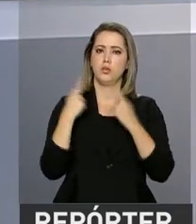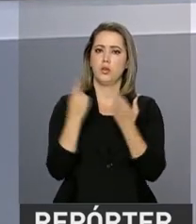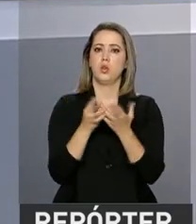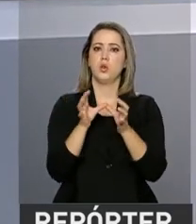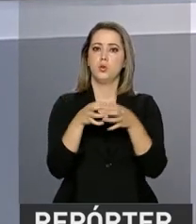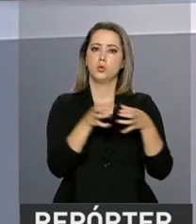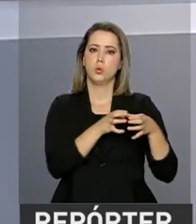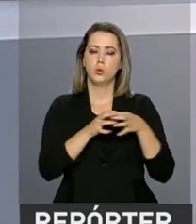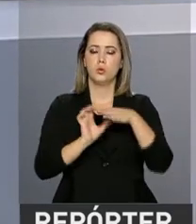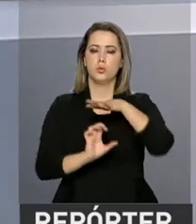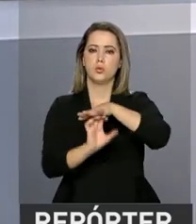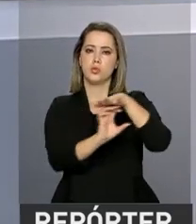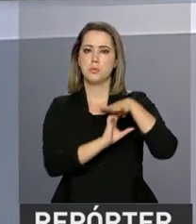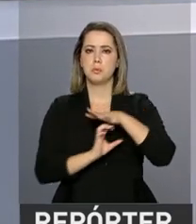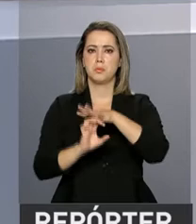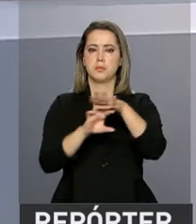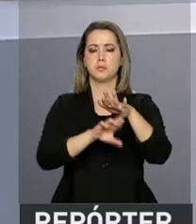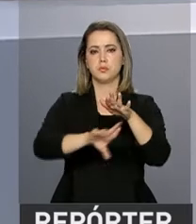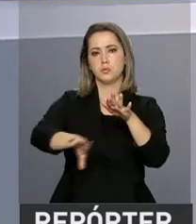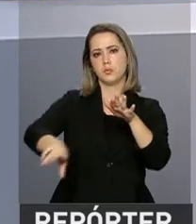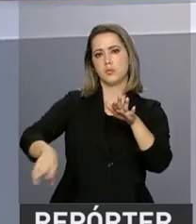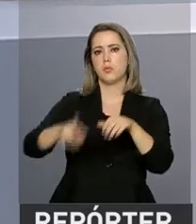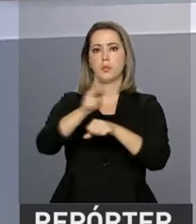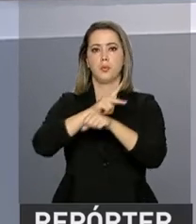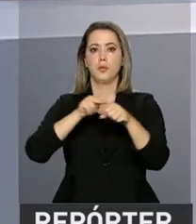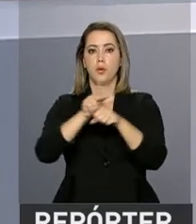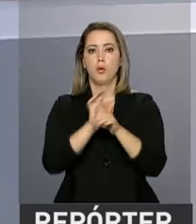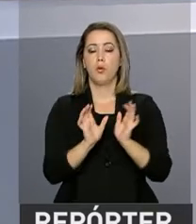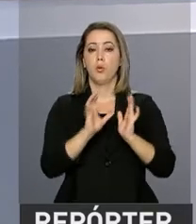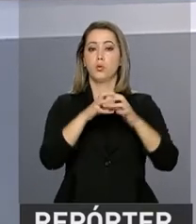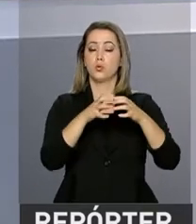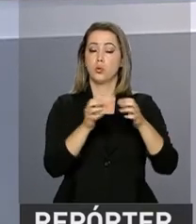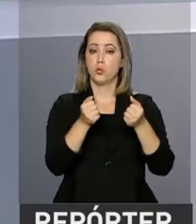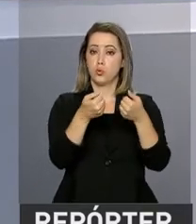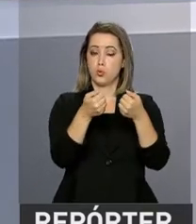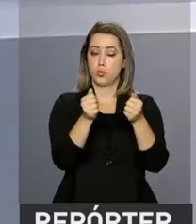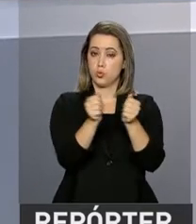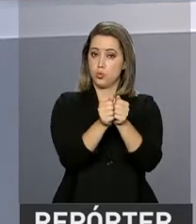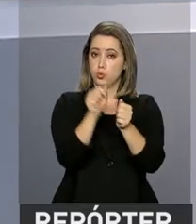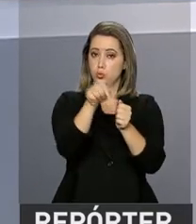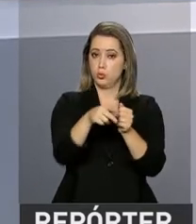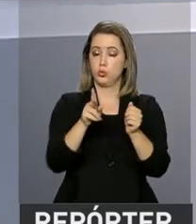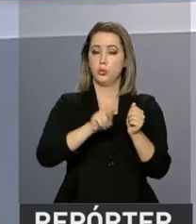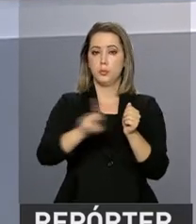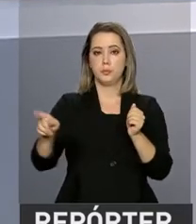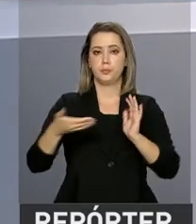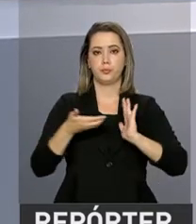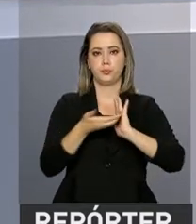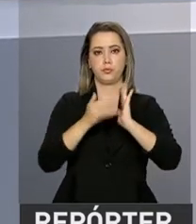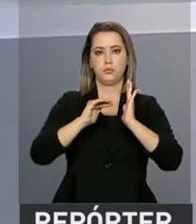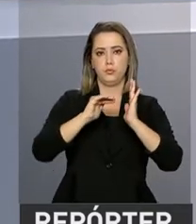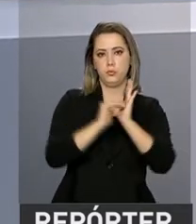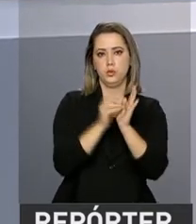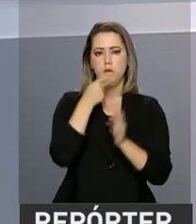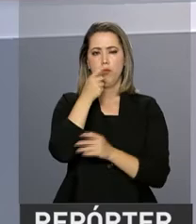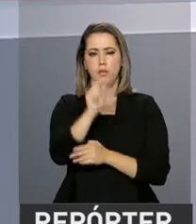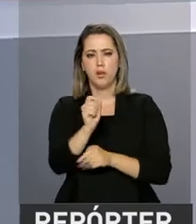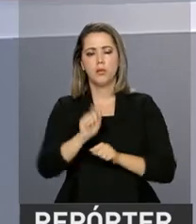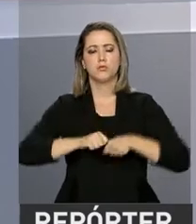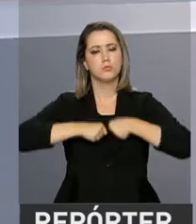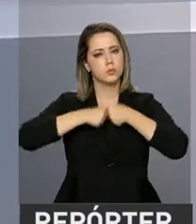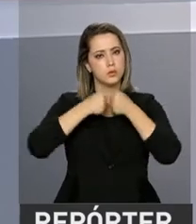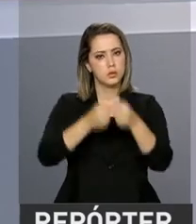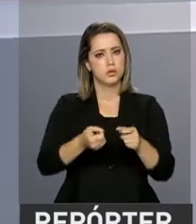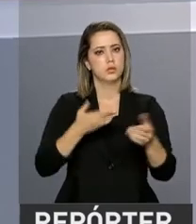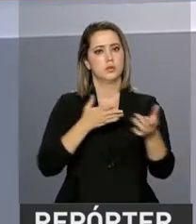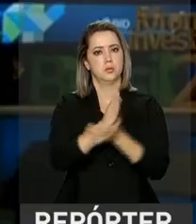países ministros e os presidentes da câmara e do senado reforçar o empenho na aprovação das reformas importantes para o